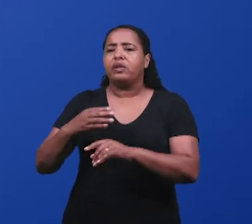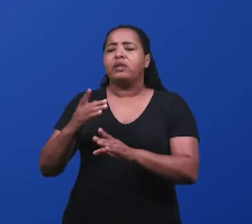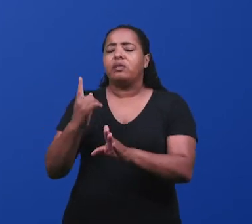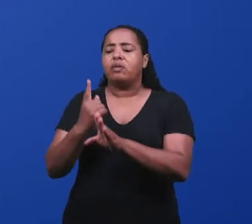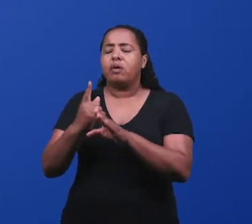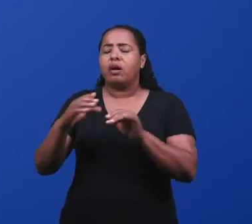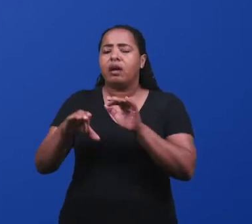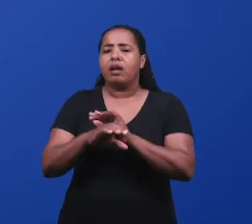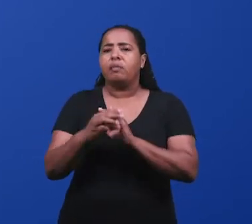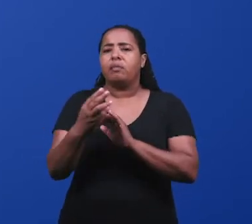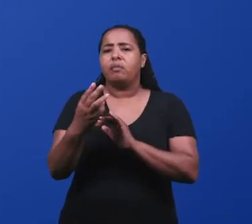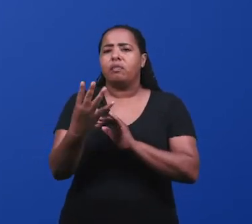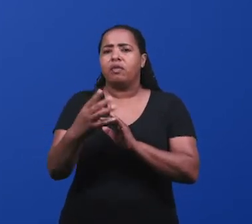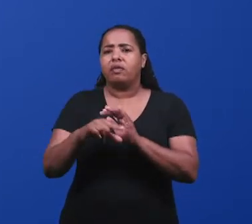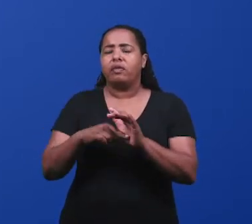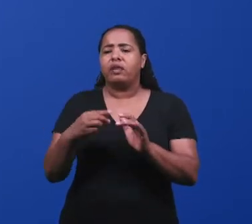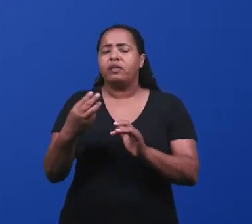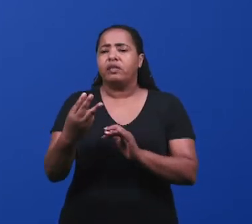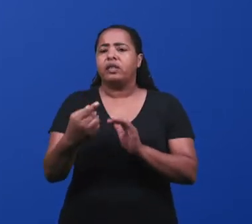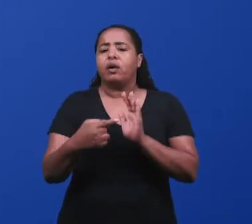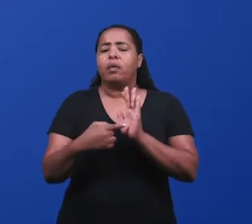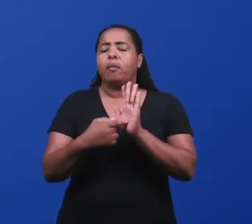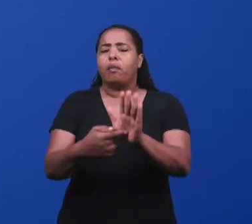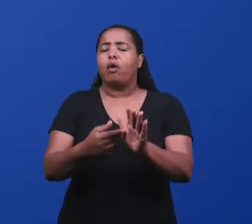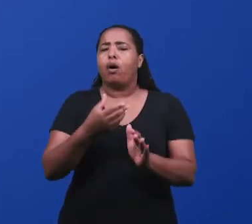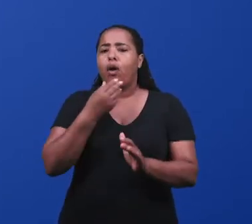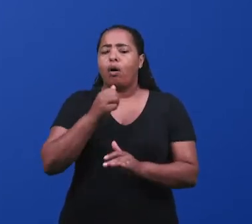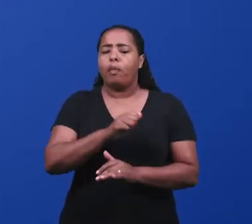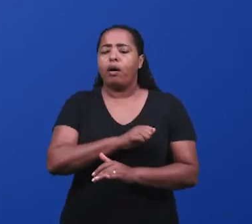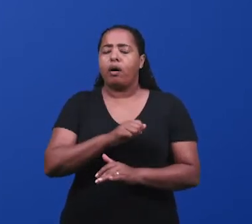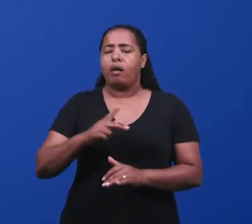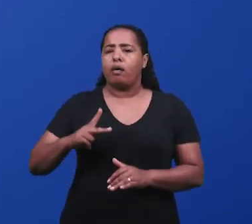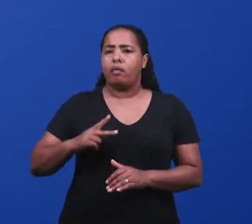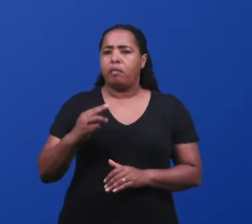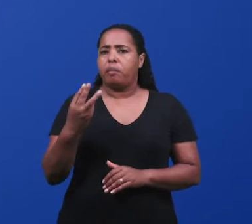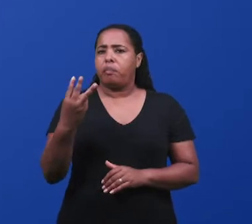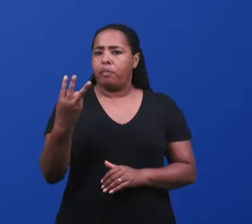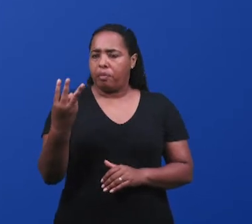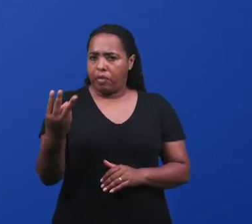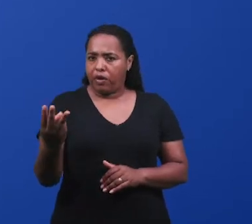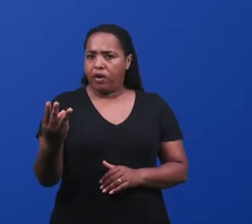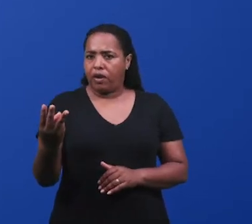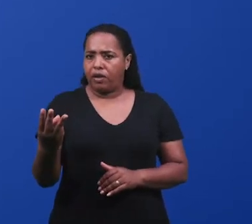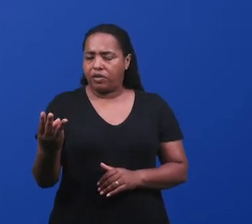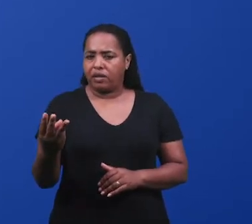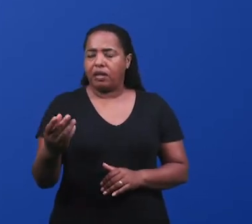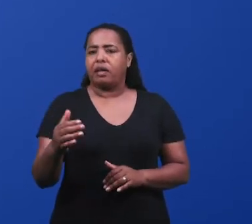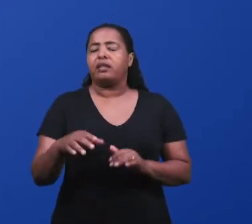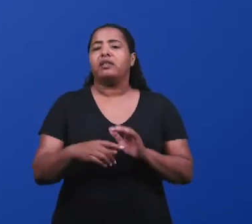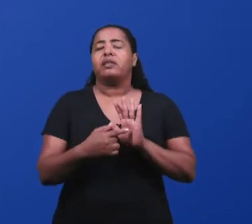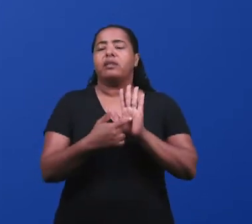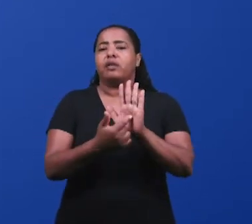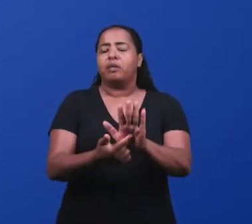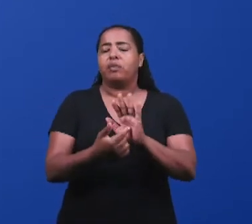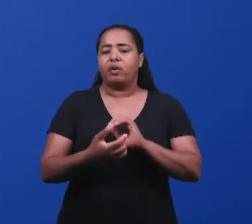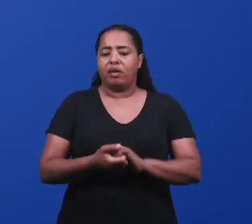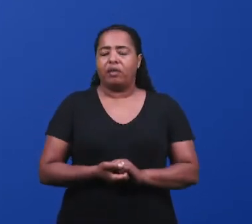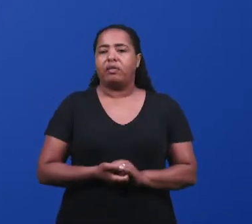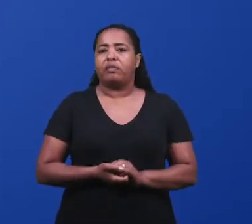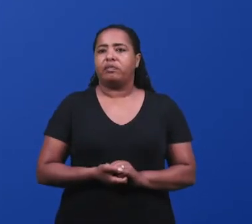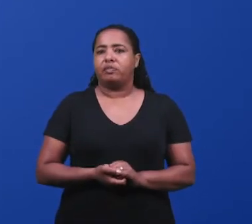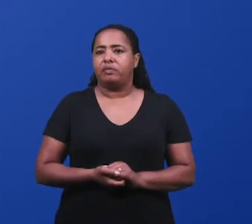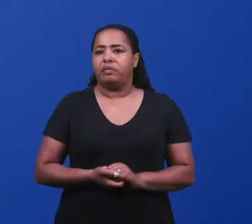capítulo 4, verso 3, profeticamente falam sobre os 12 apóstolos. A resposta está no livro de Mateus capítulo 10, versos 1 a